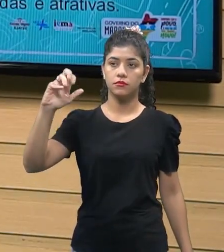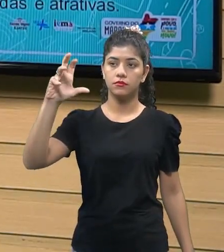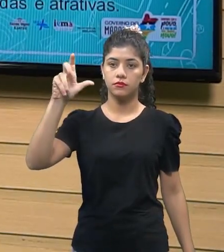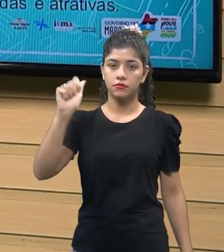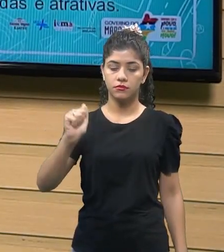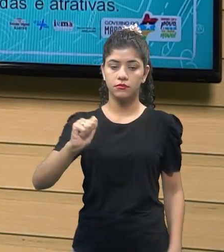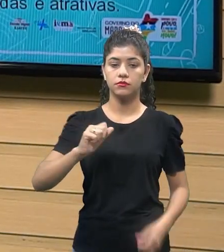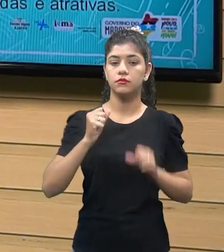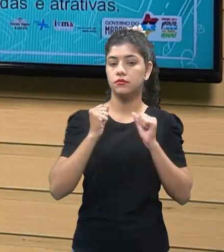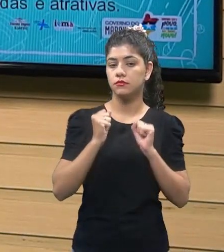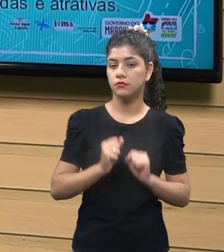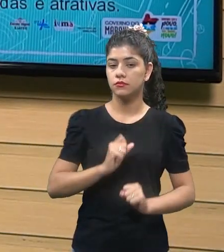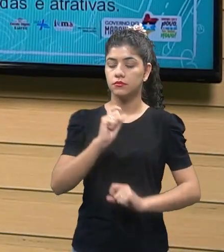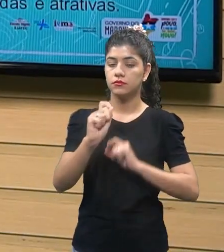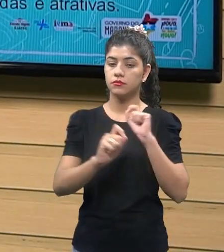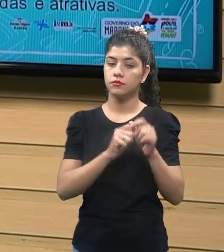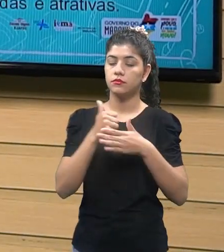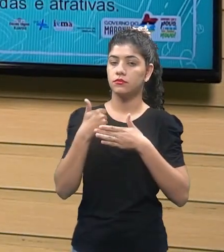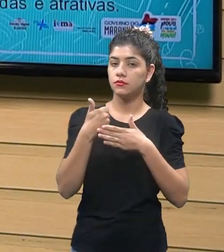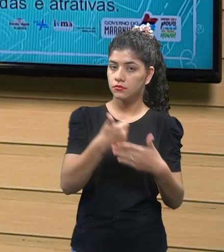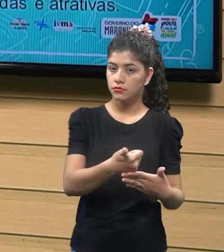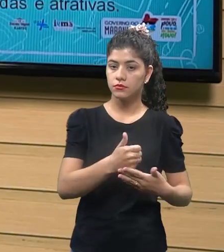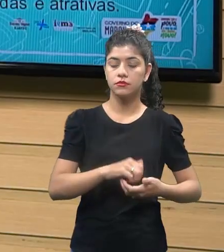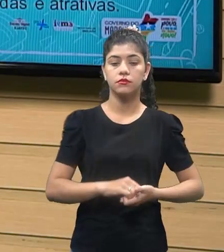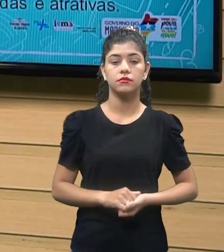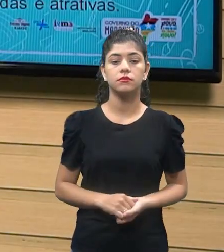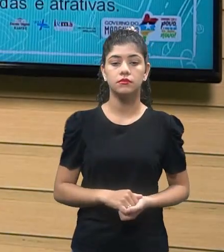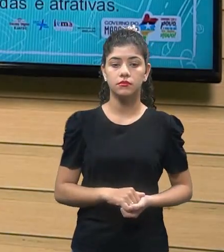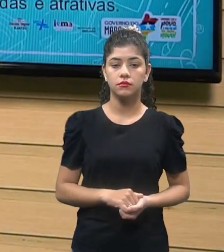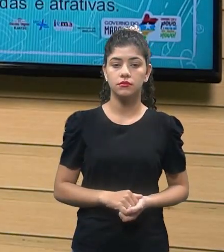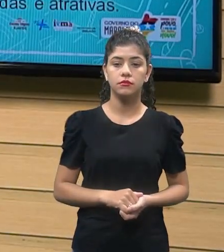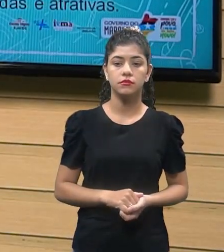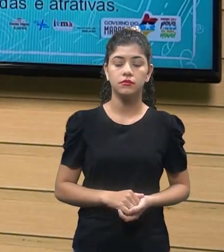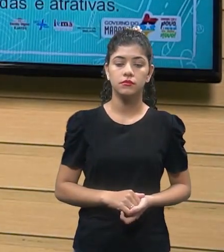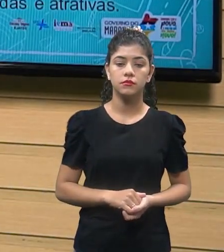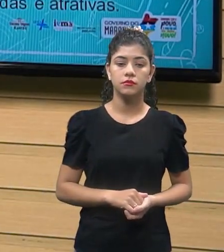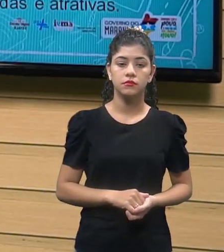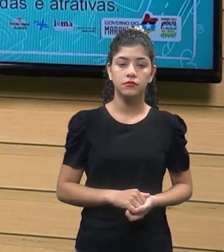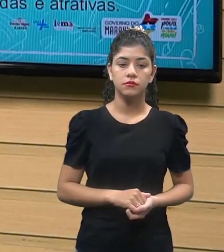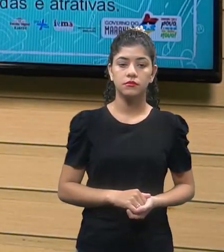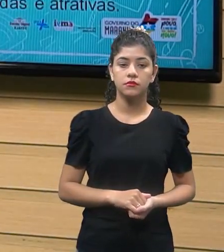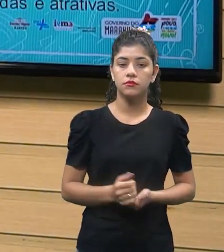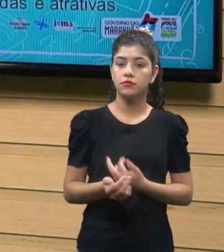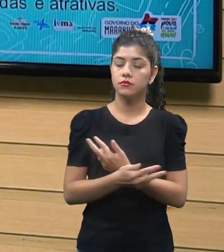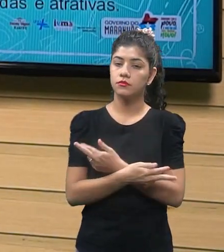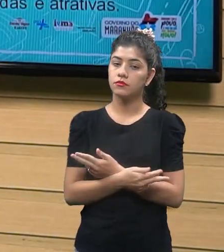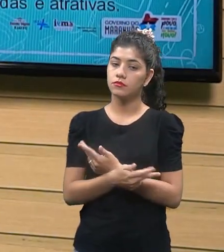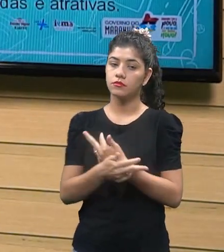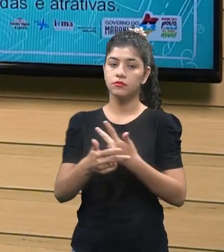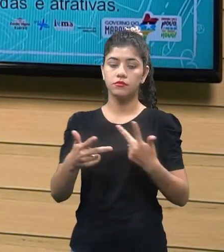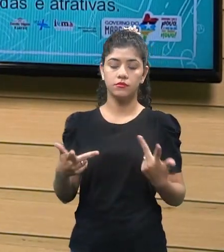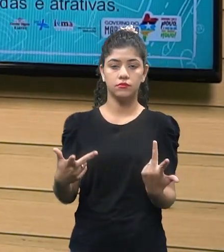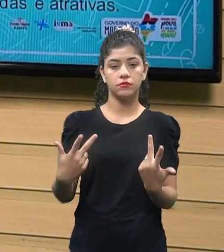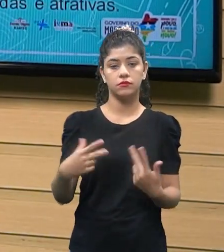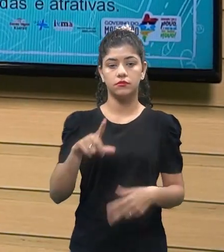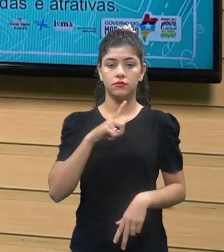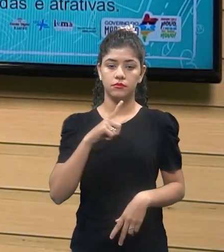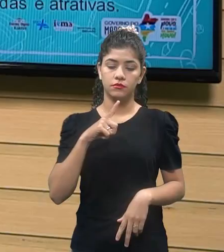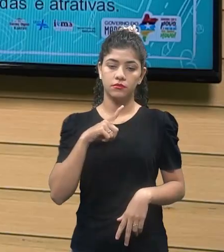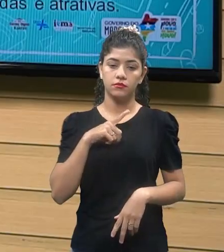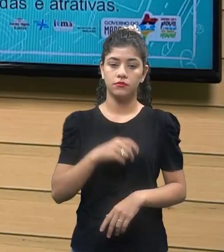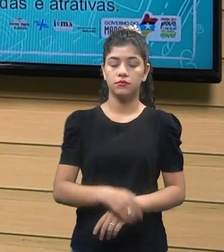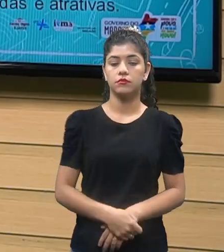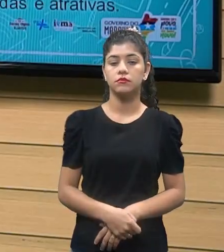robótica, pode auxiliar e muito o entendimento de muitos assuntos da